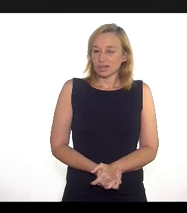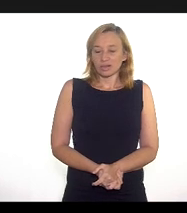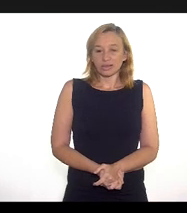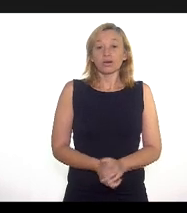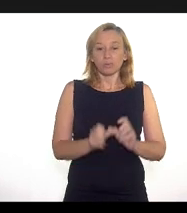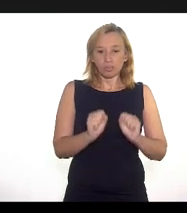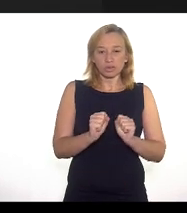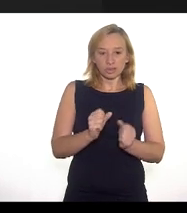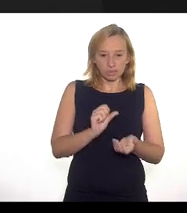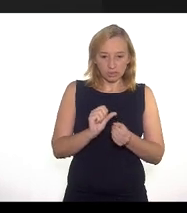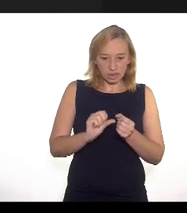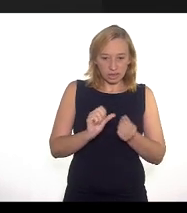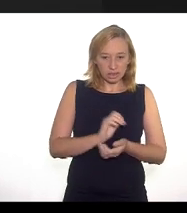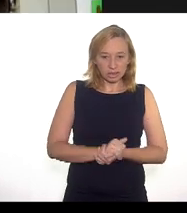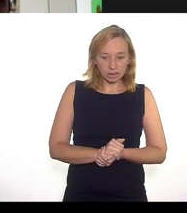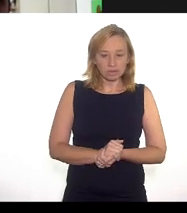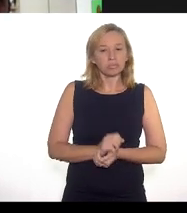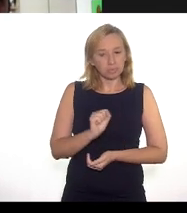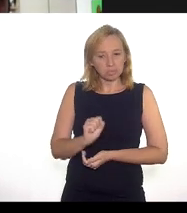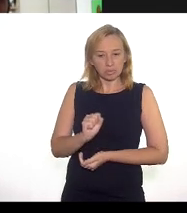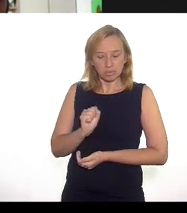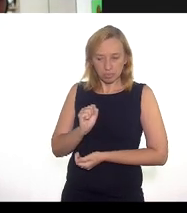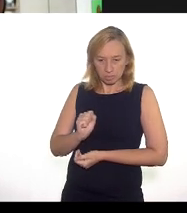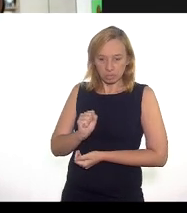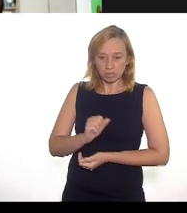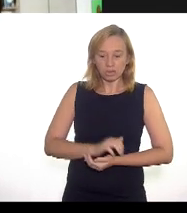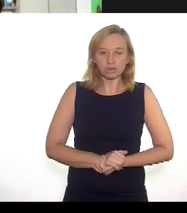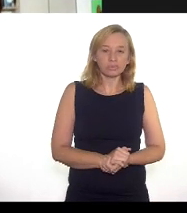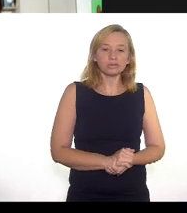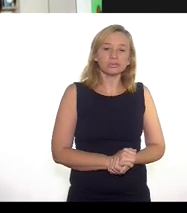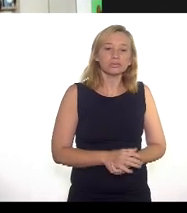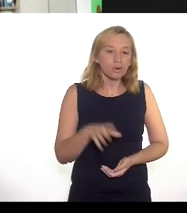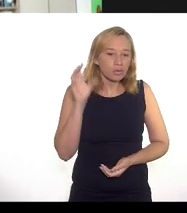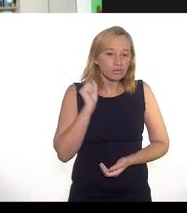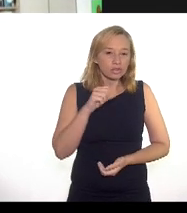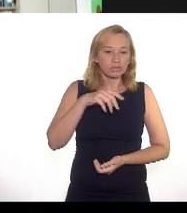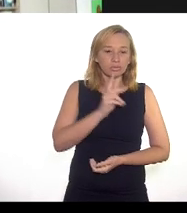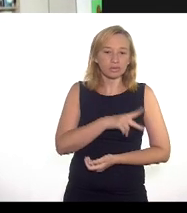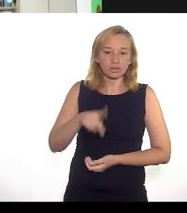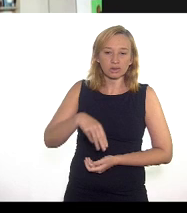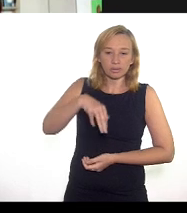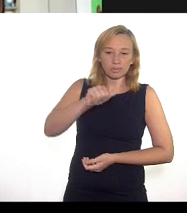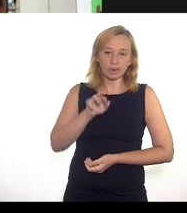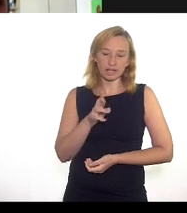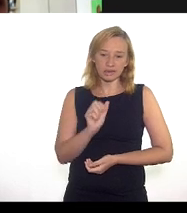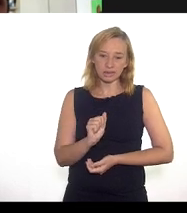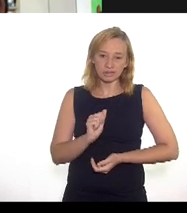Podemos fazer isso? O que o senhor prefere? Por favor, vamos ouvir a professora Márcia, claro.